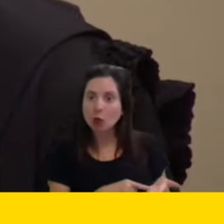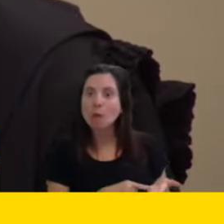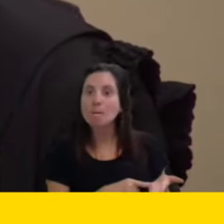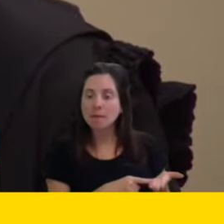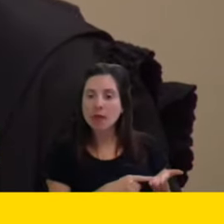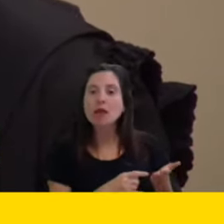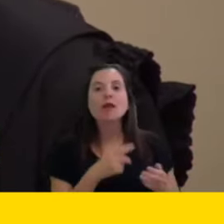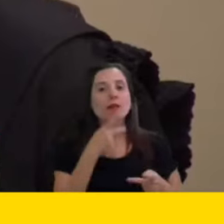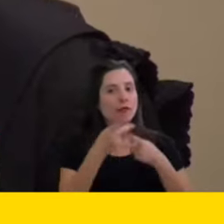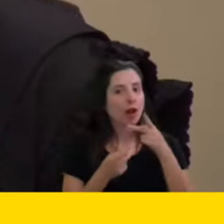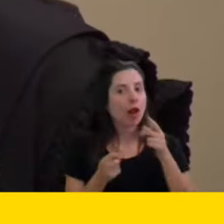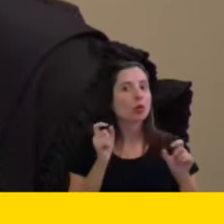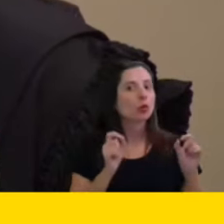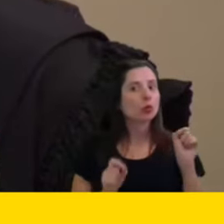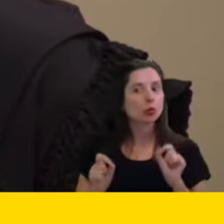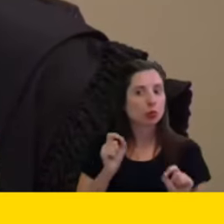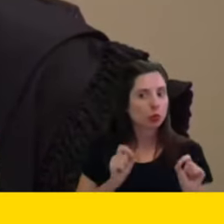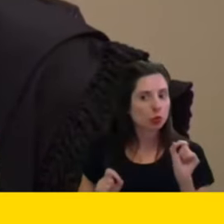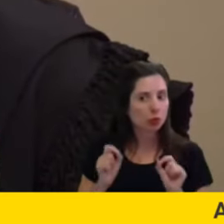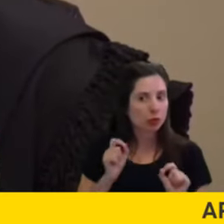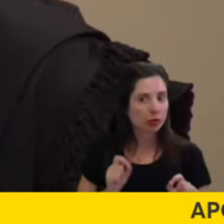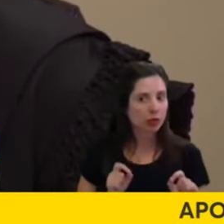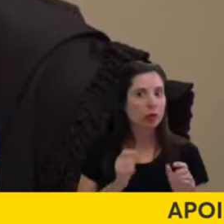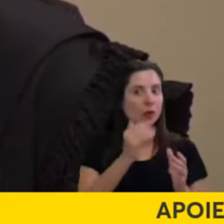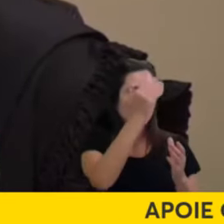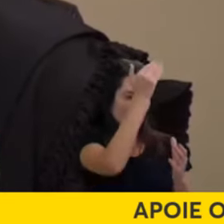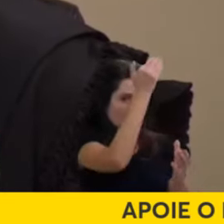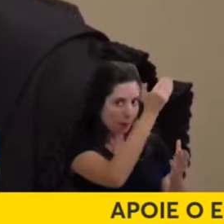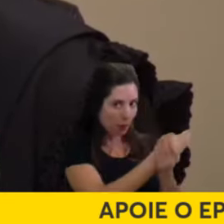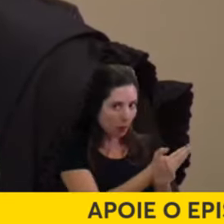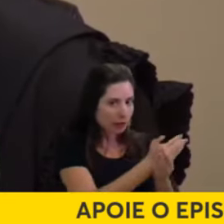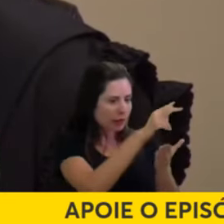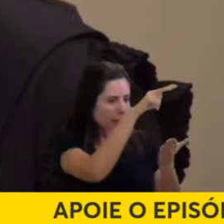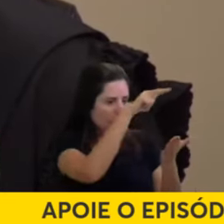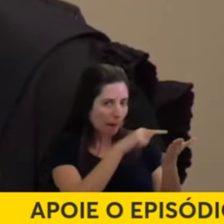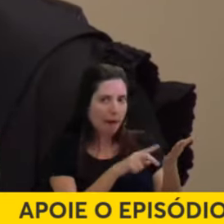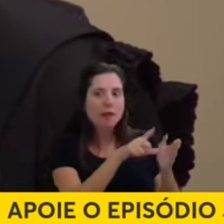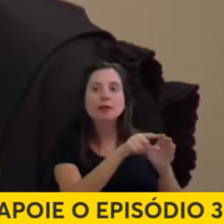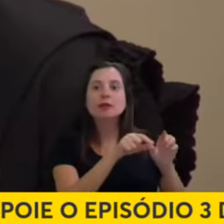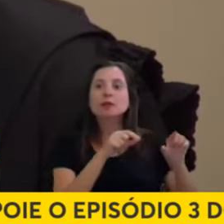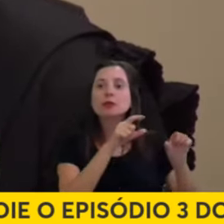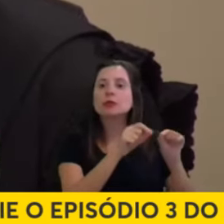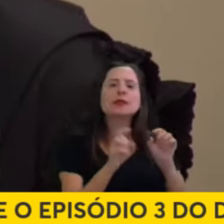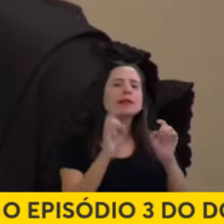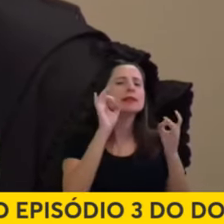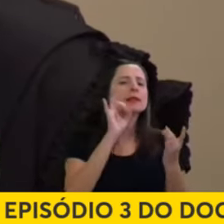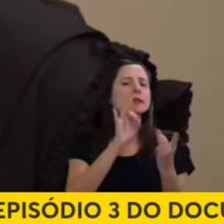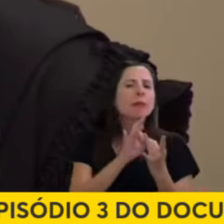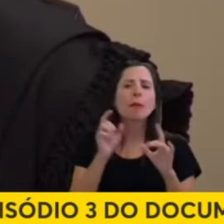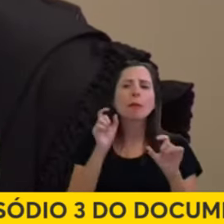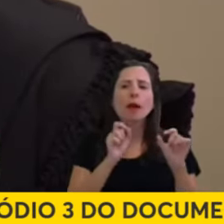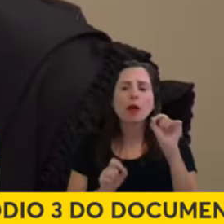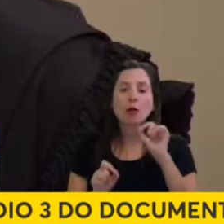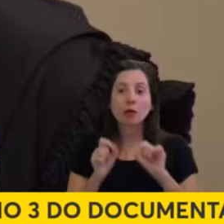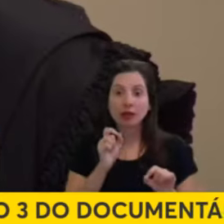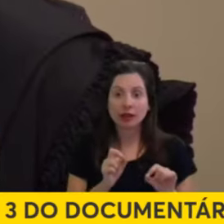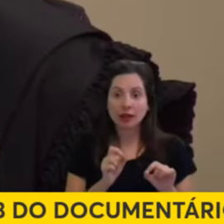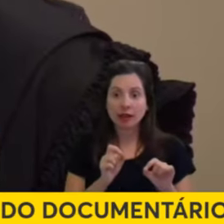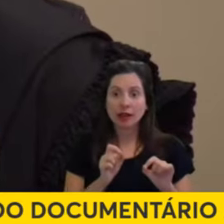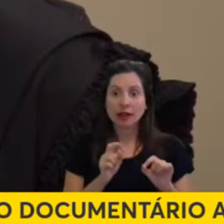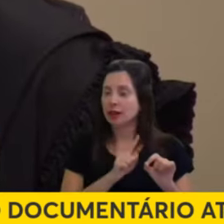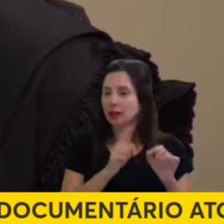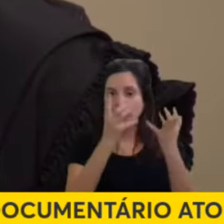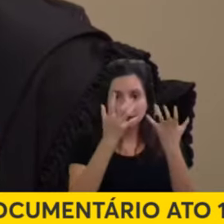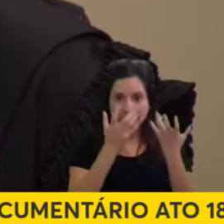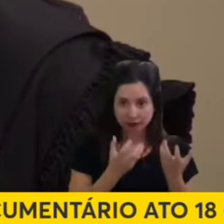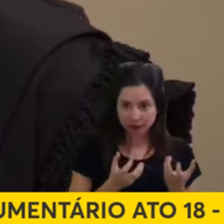destacar que por ocasião do saneamento do processo Tais questões foram decididas especialmente para rejeitar a preliminar de ausência de formação de